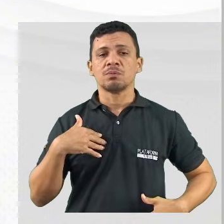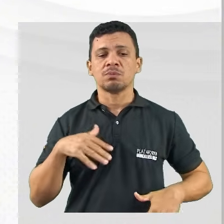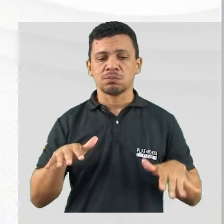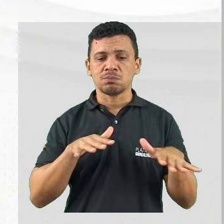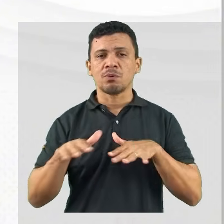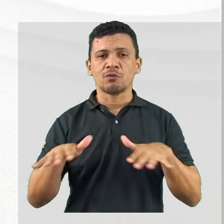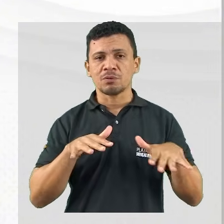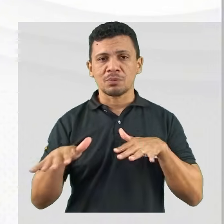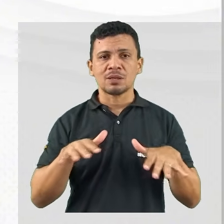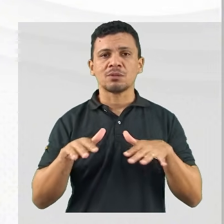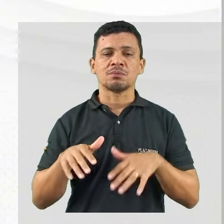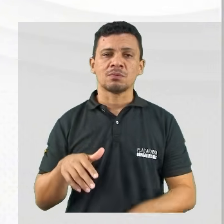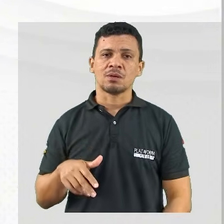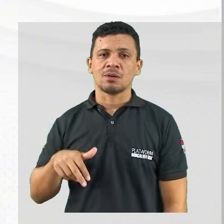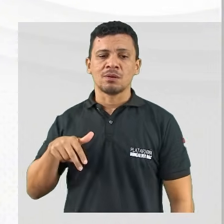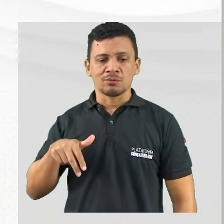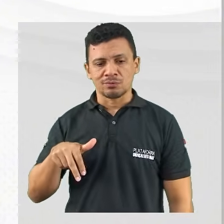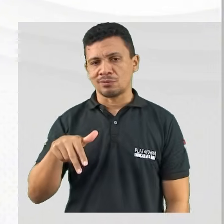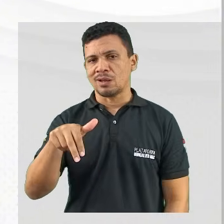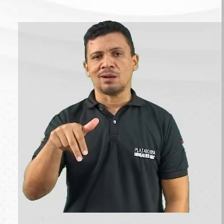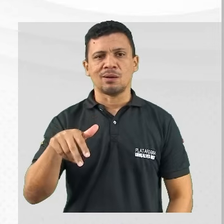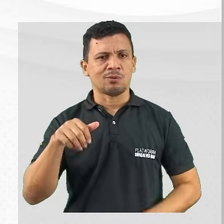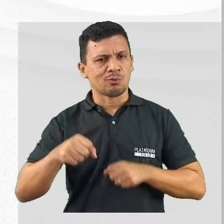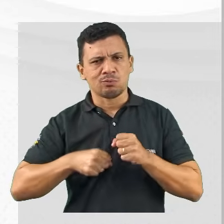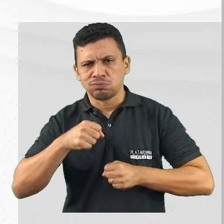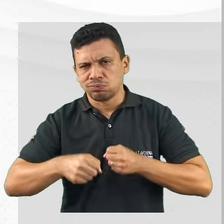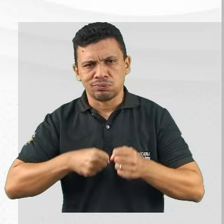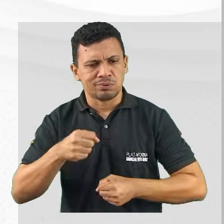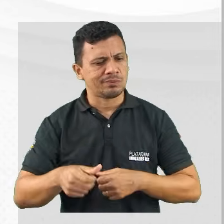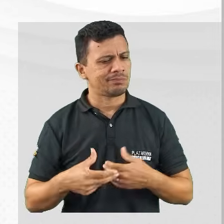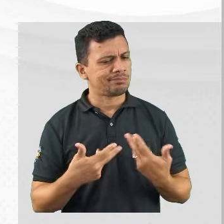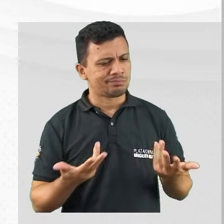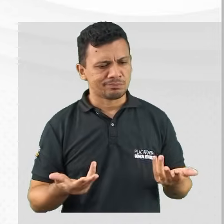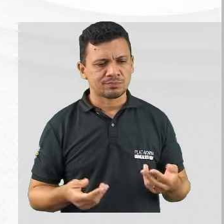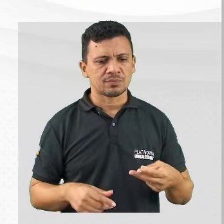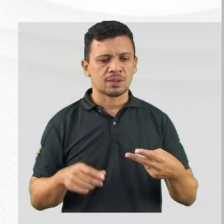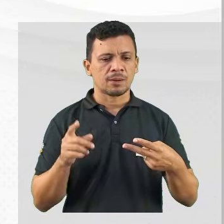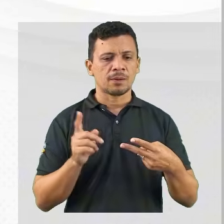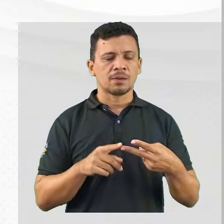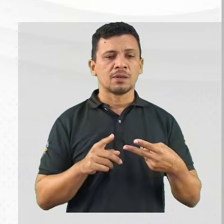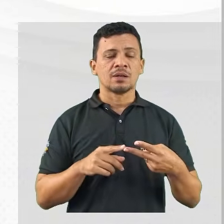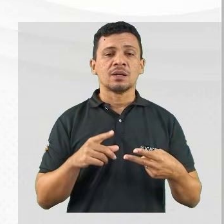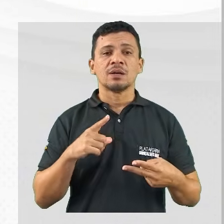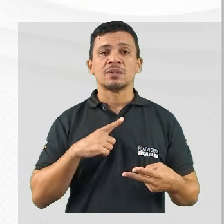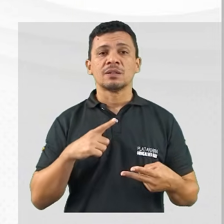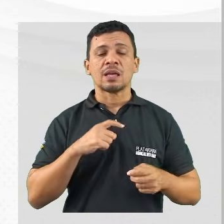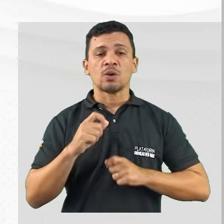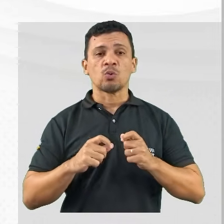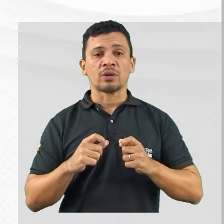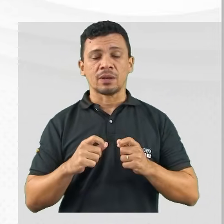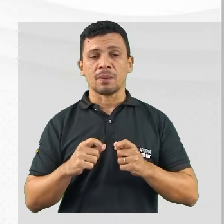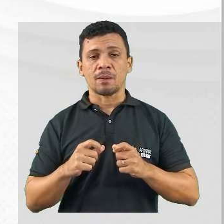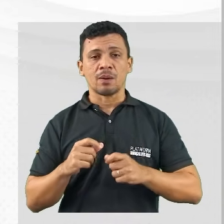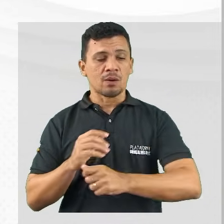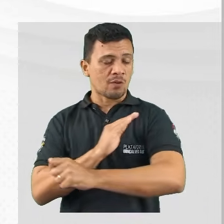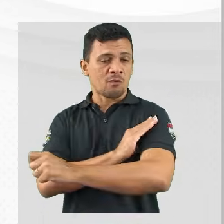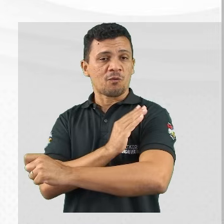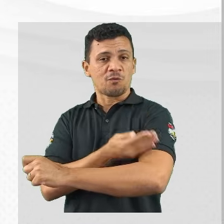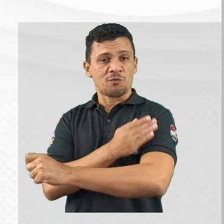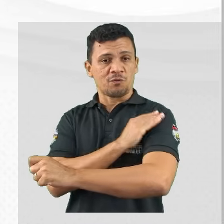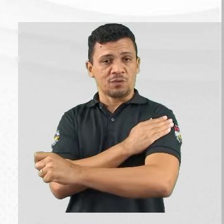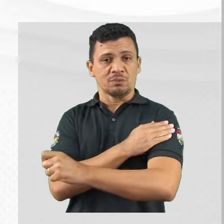Produção dos movimentos corporais, beleza? Através da contração, do encurtamento dessas